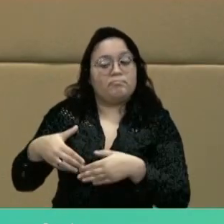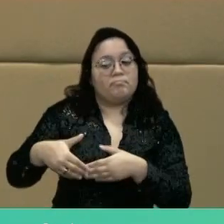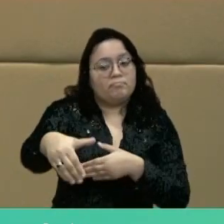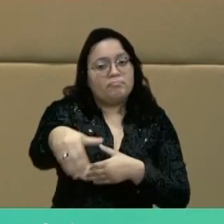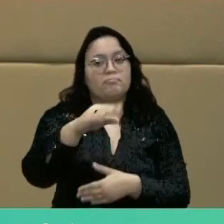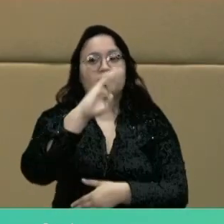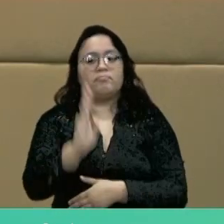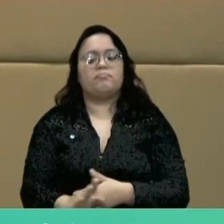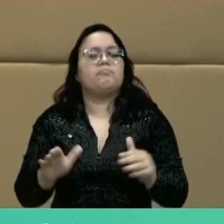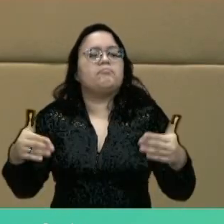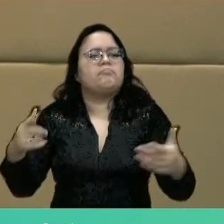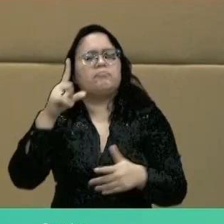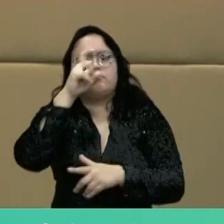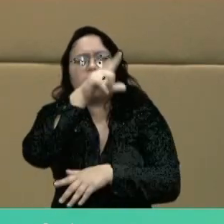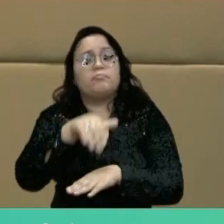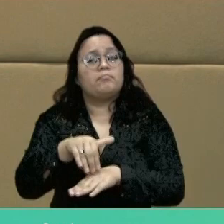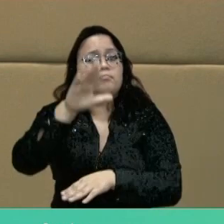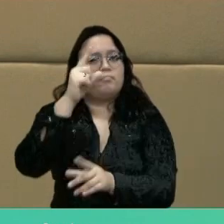Brasil?